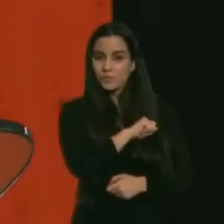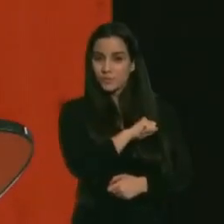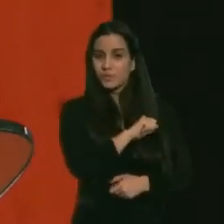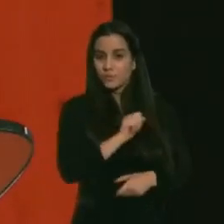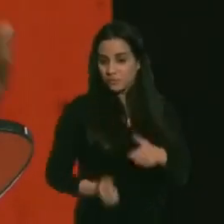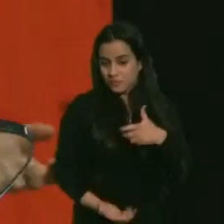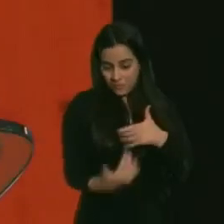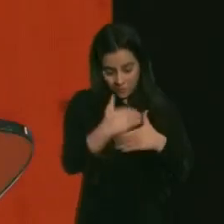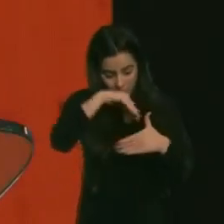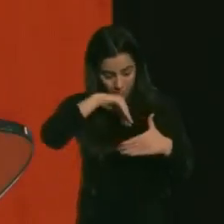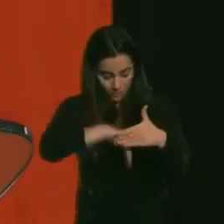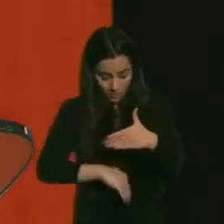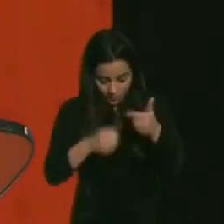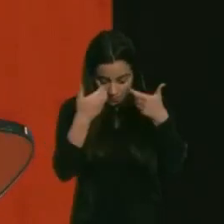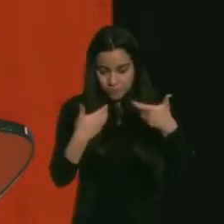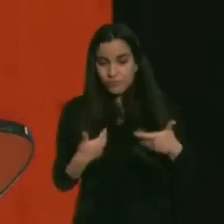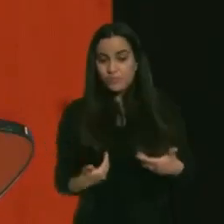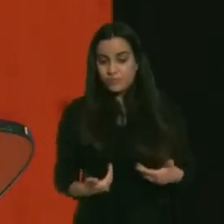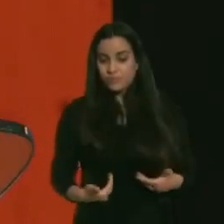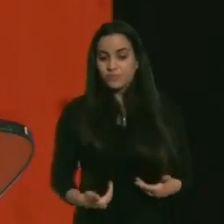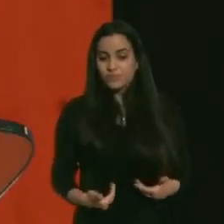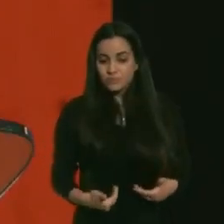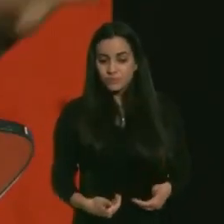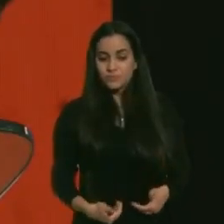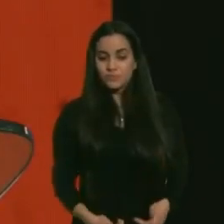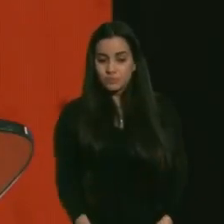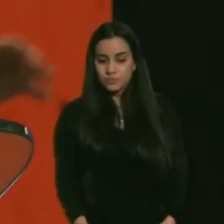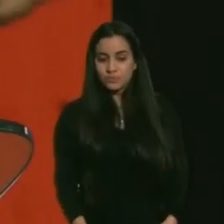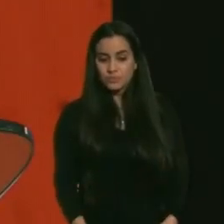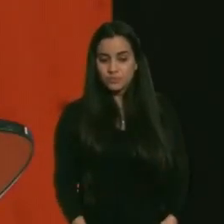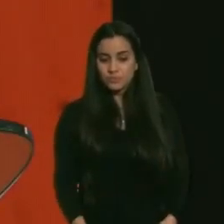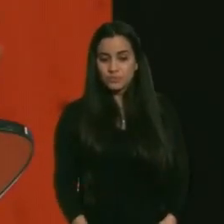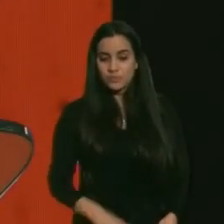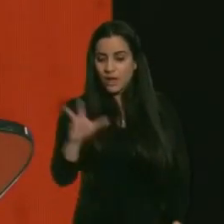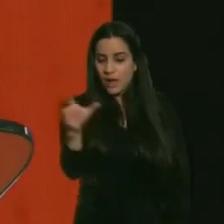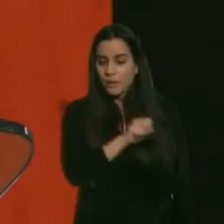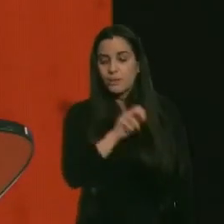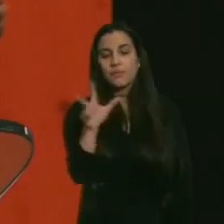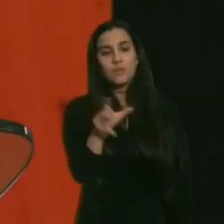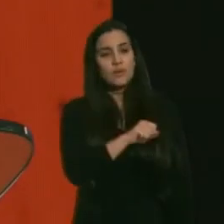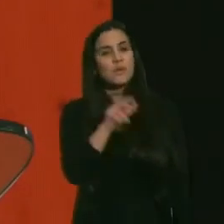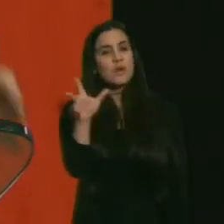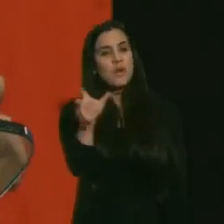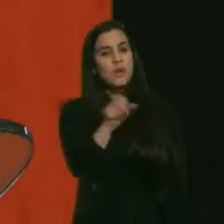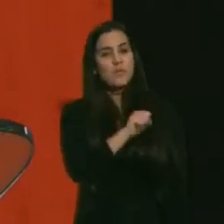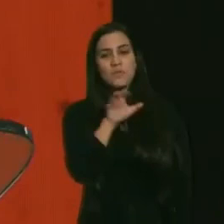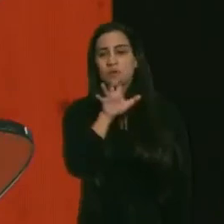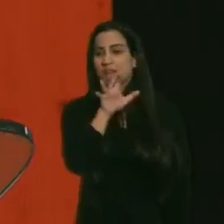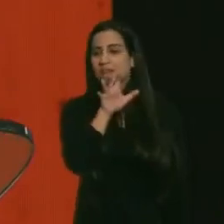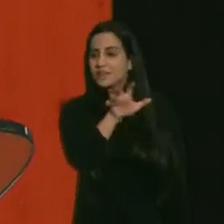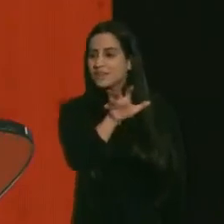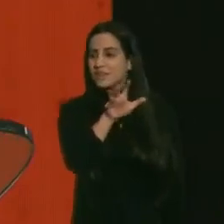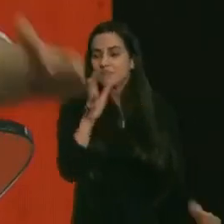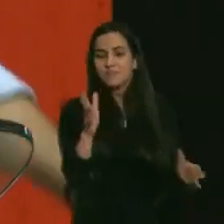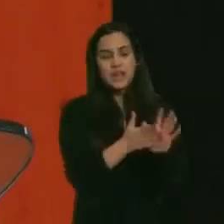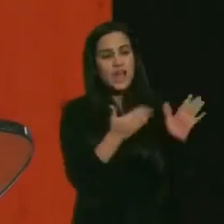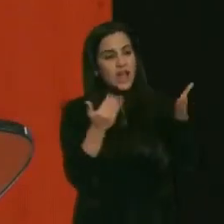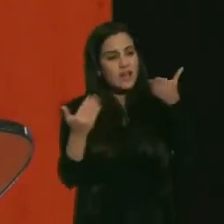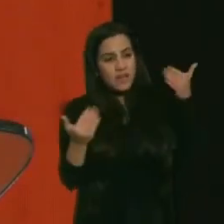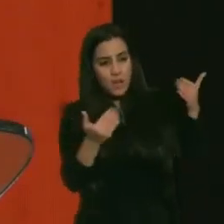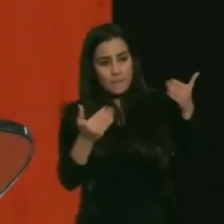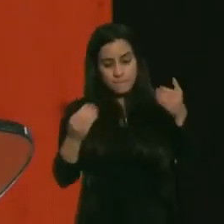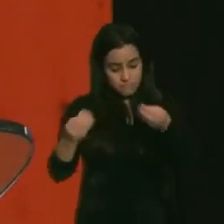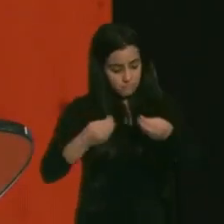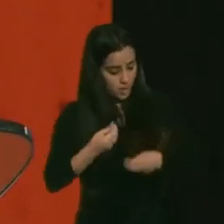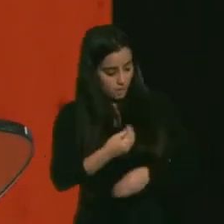passavam em e por mim, atravessando-me de todo. Ondas e ondas de amor em forma líquida, uma torrente de vida e